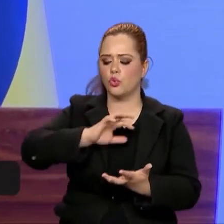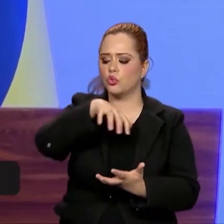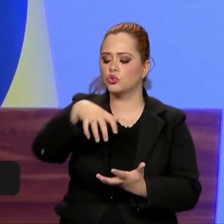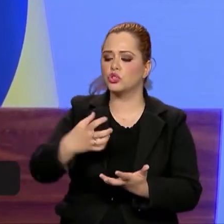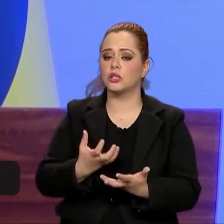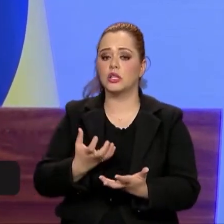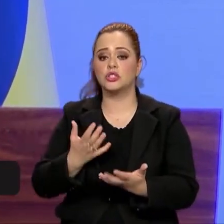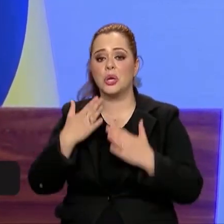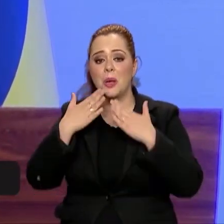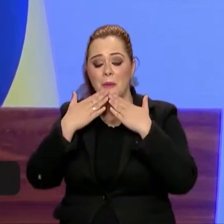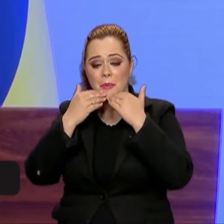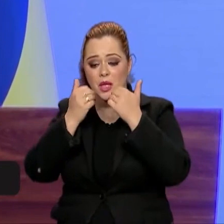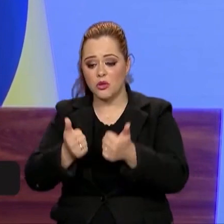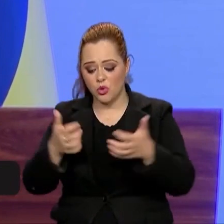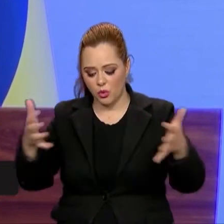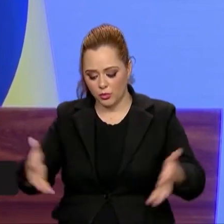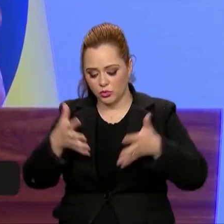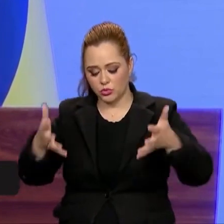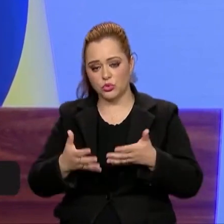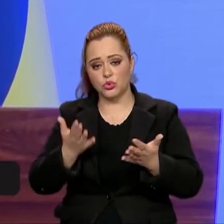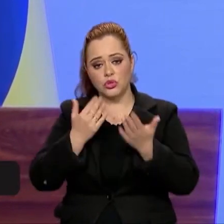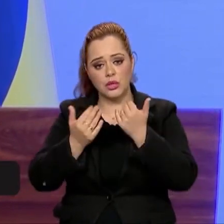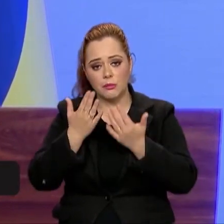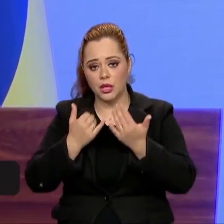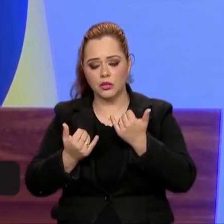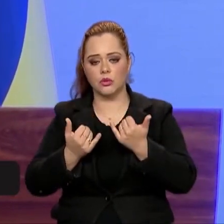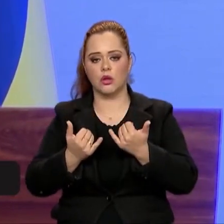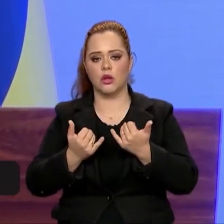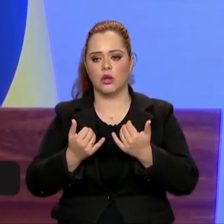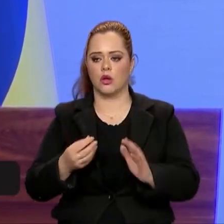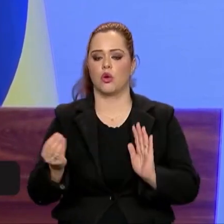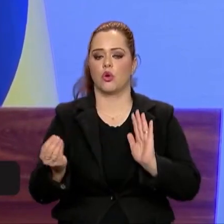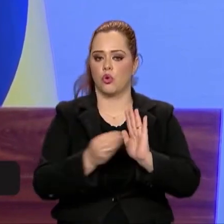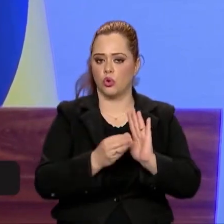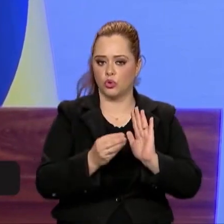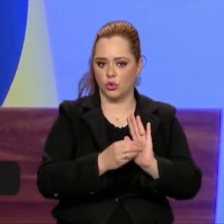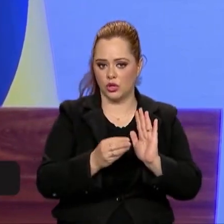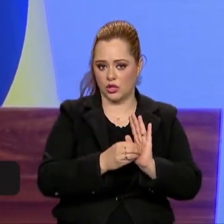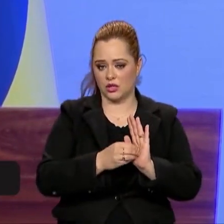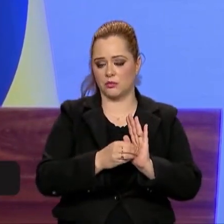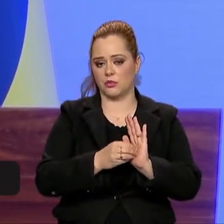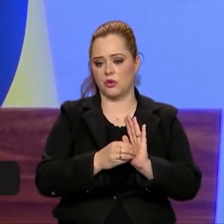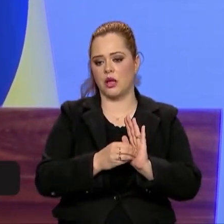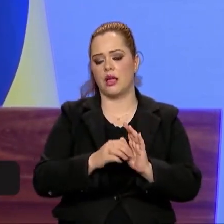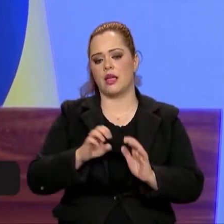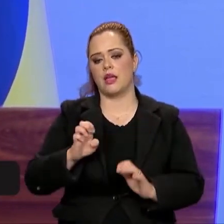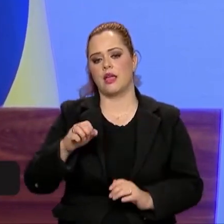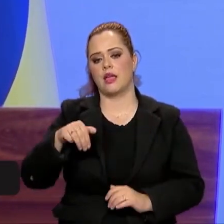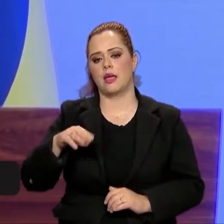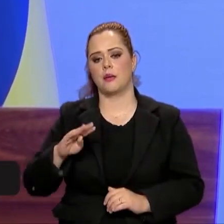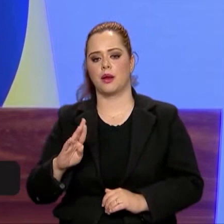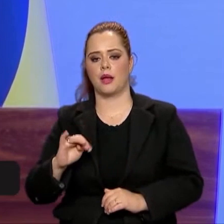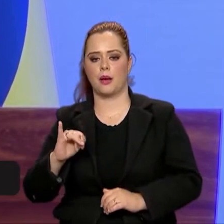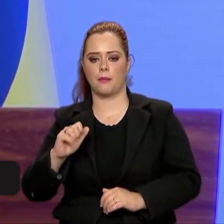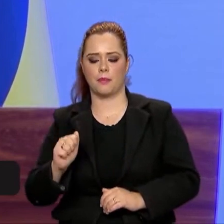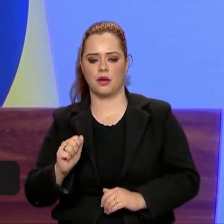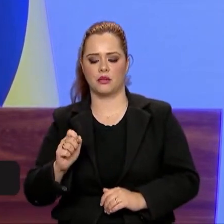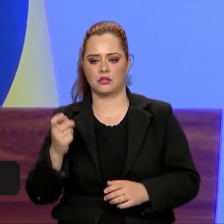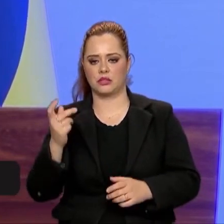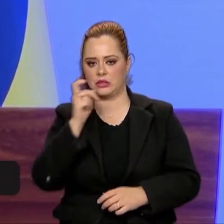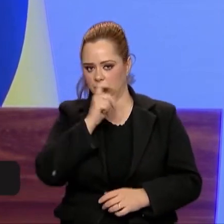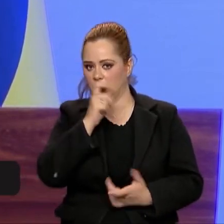altamente produtor de alimentos. Nós chegamos a colocar uma sede da Embrapa em Gana, que foi tirada poucos anos